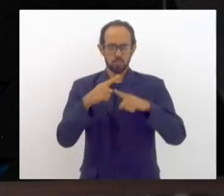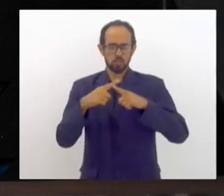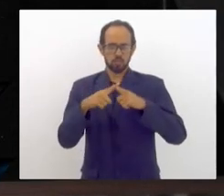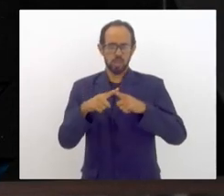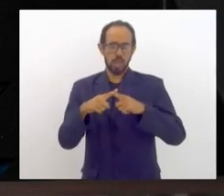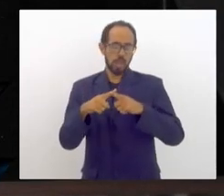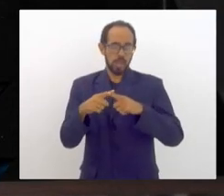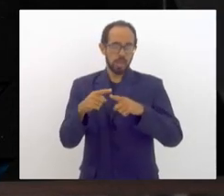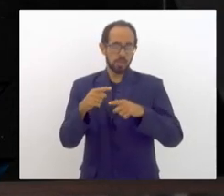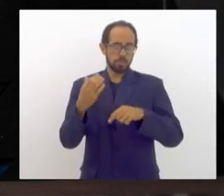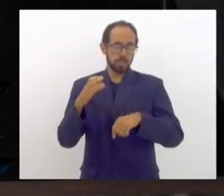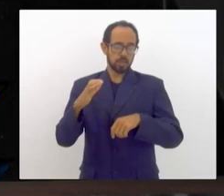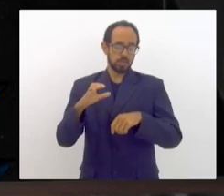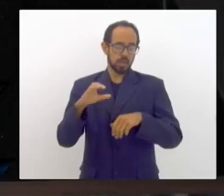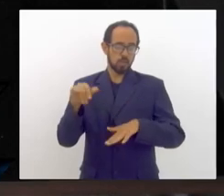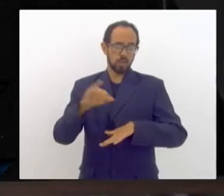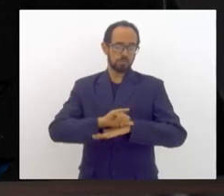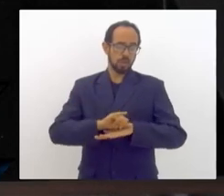Niterói-Capital e